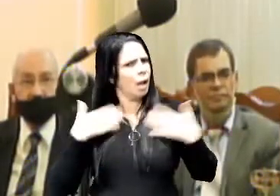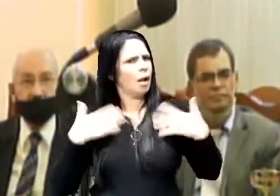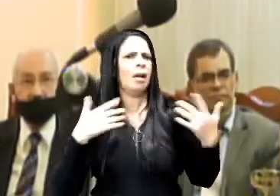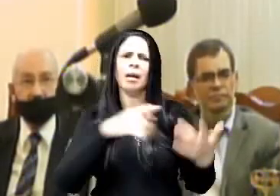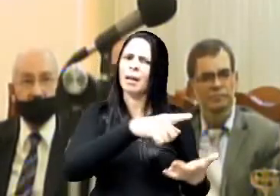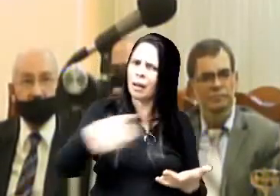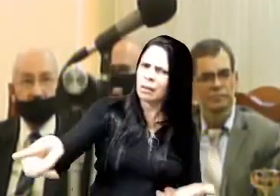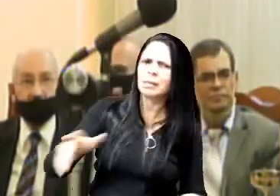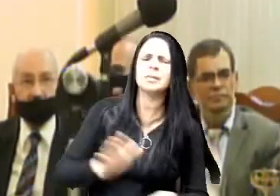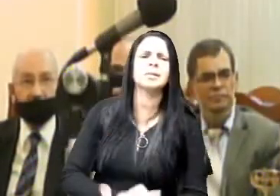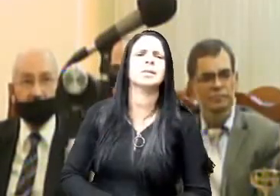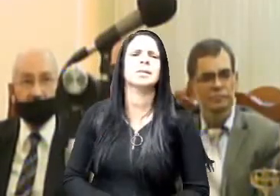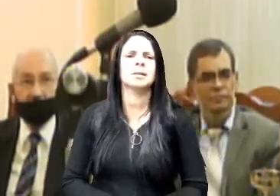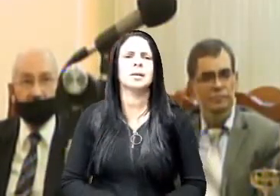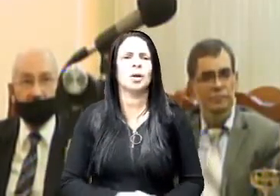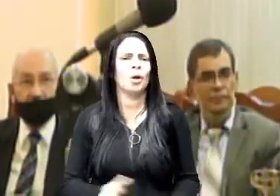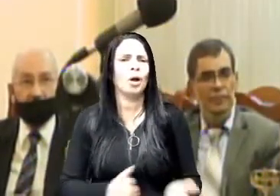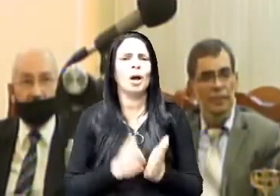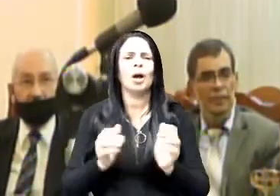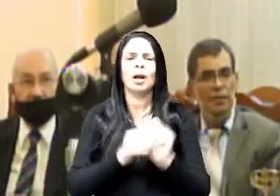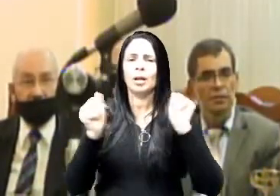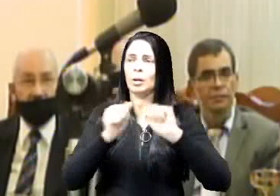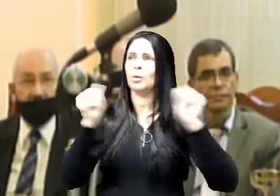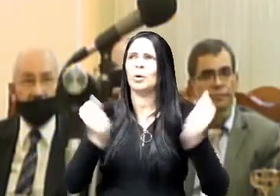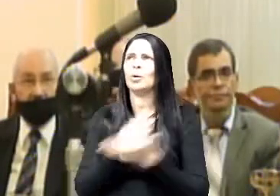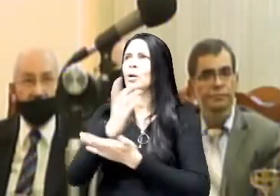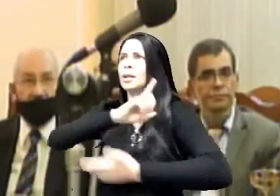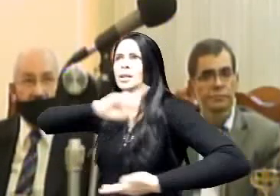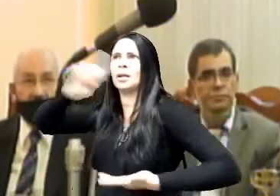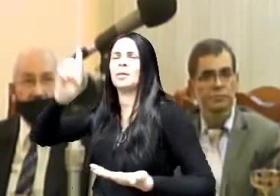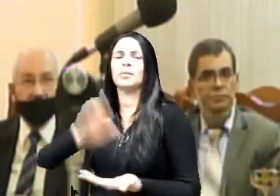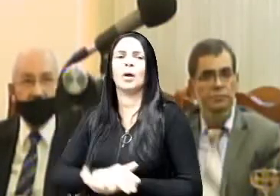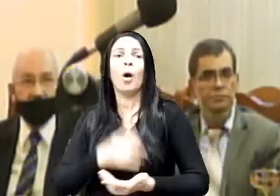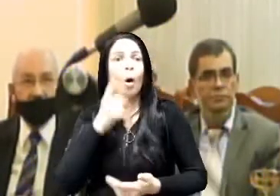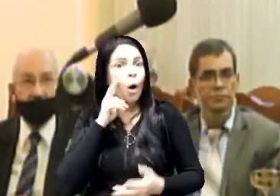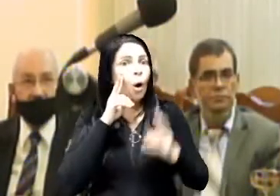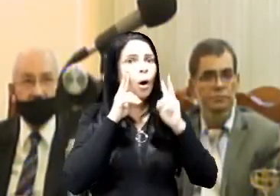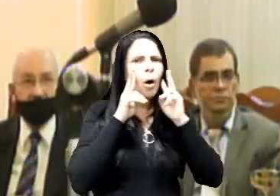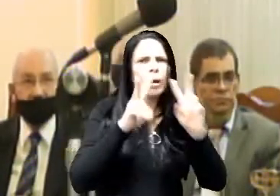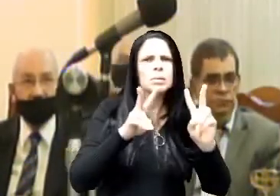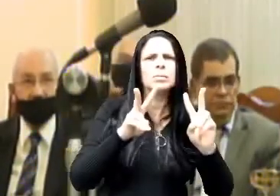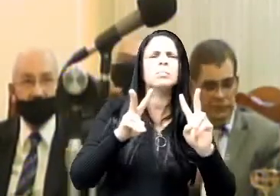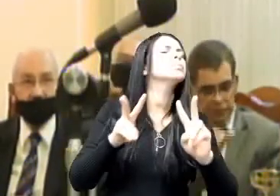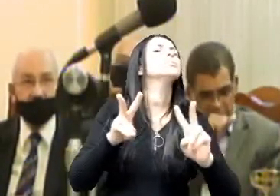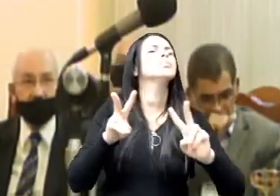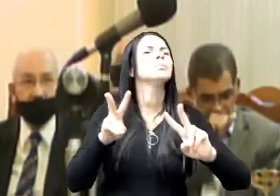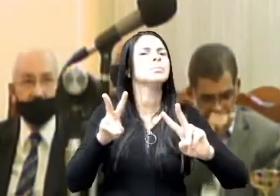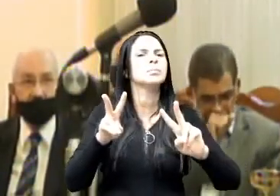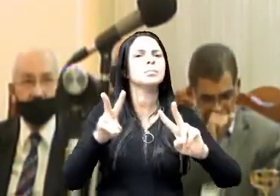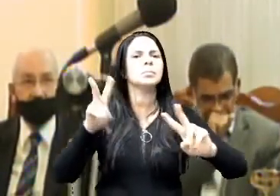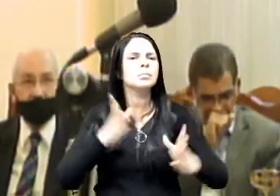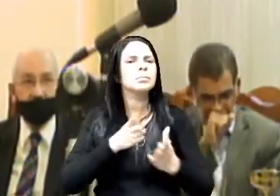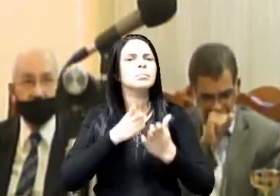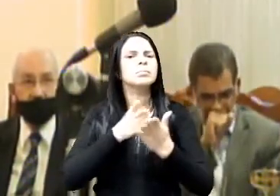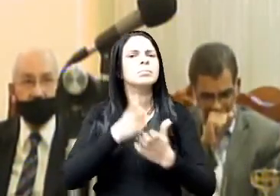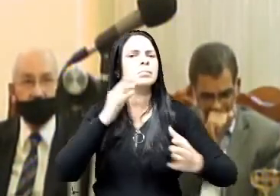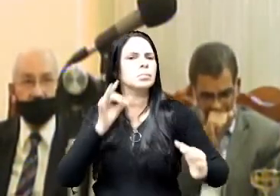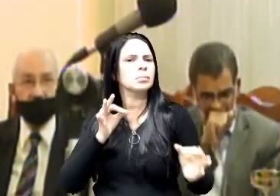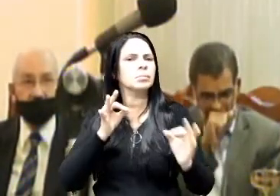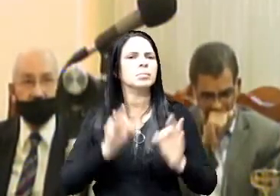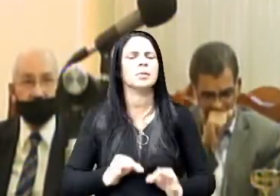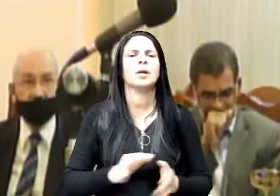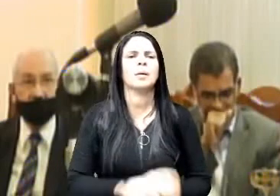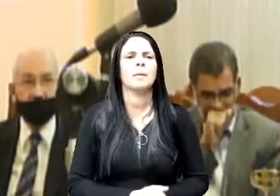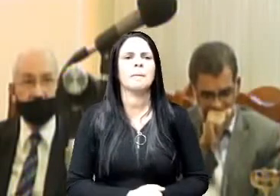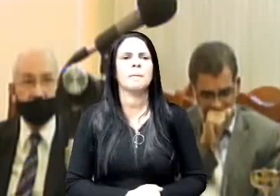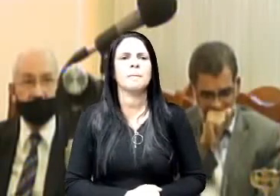Alegre-se, aleluia, oh glória a Deus, olhe pela perspectiva correta de que através dessa luta,